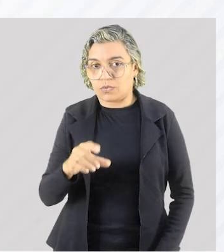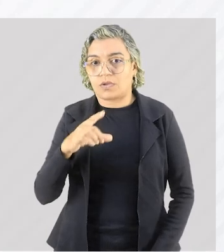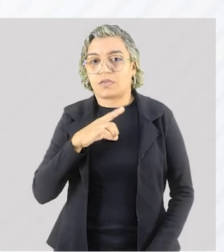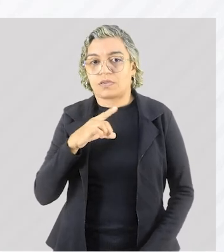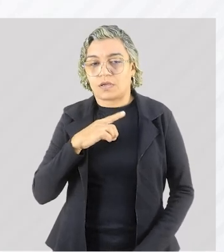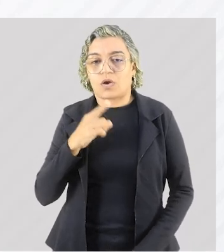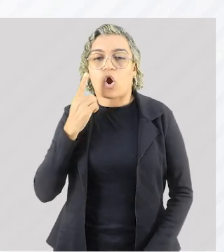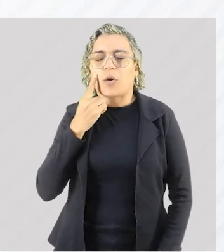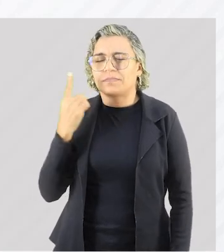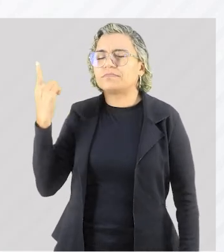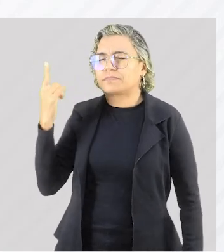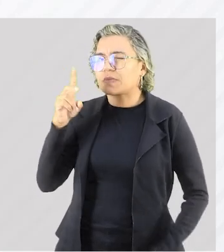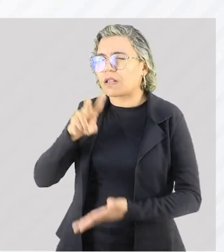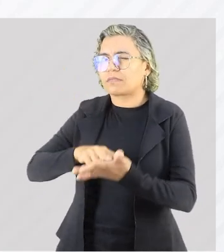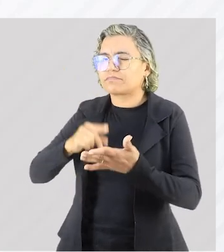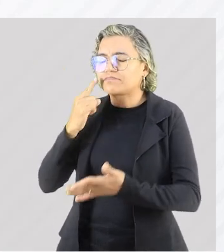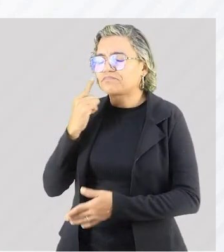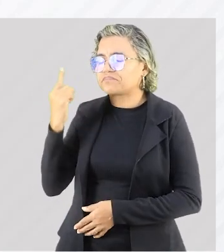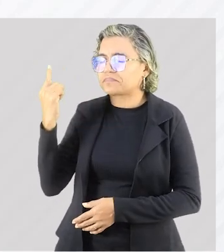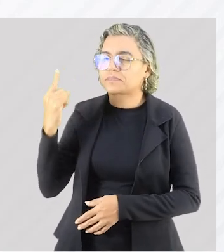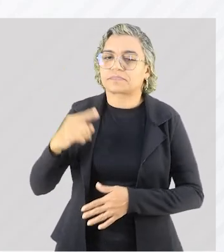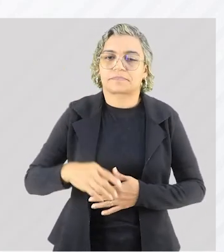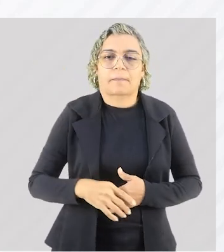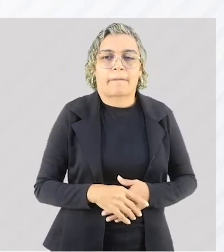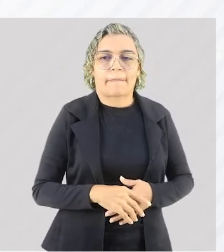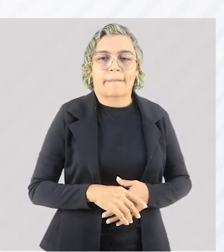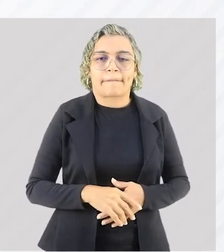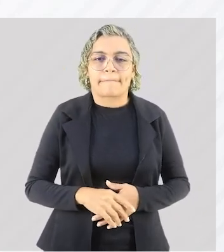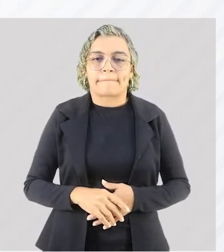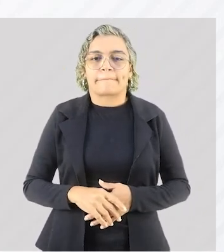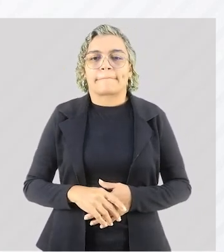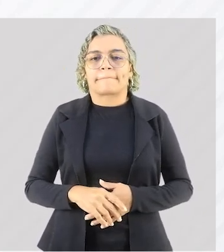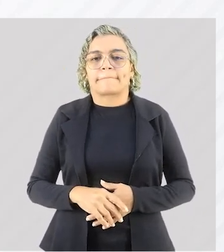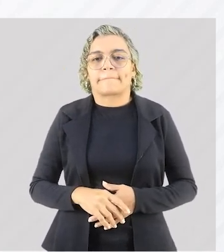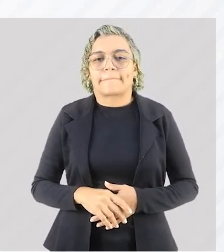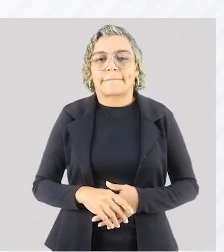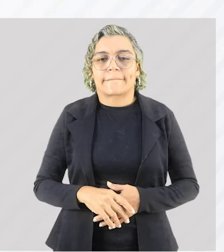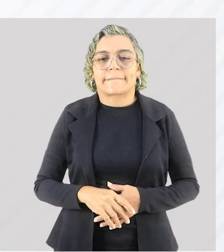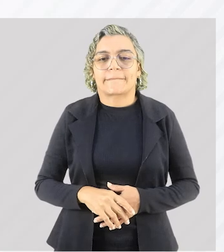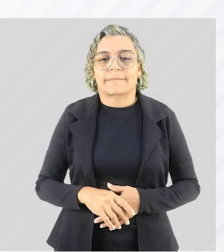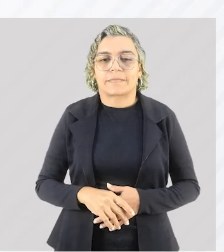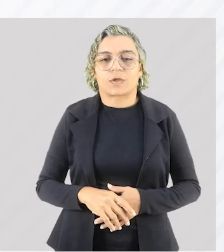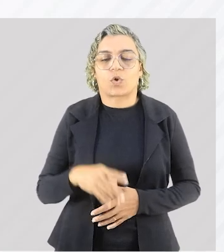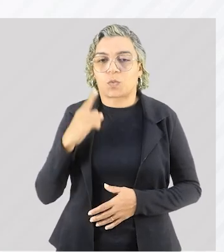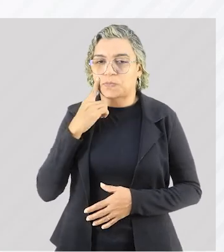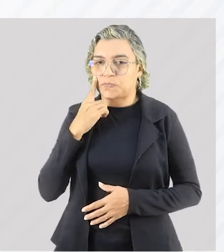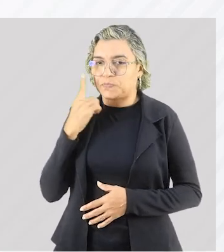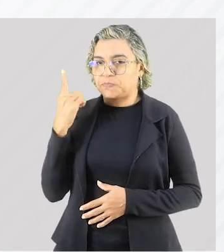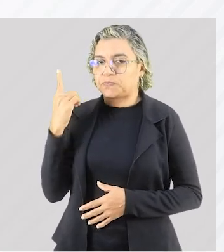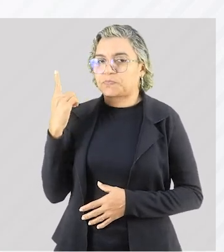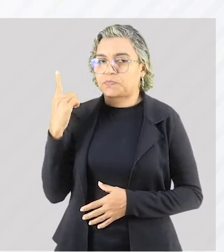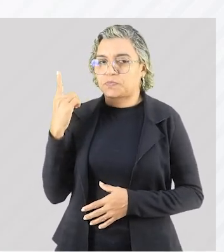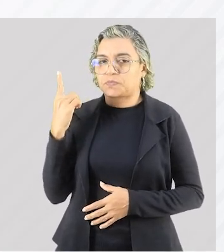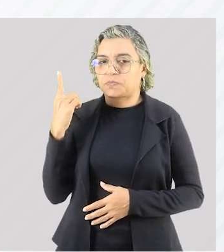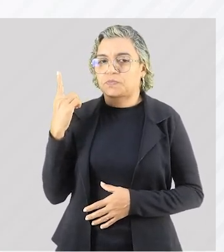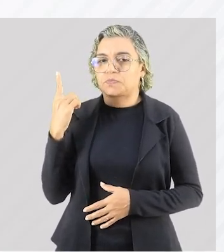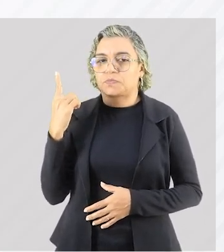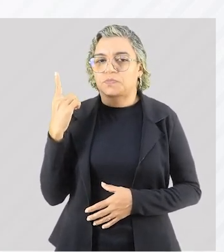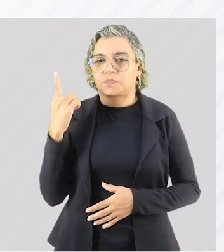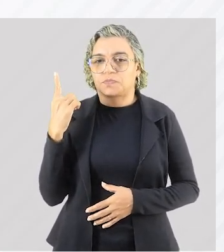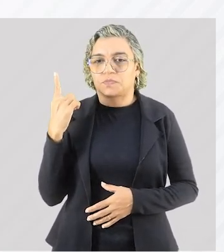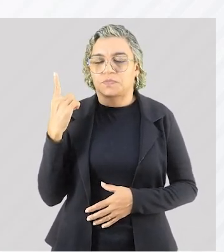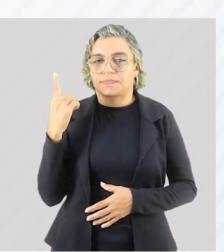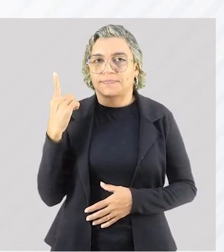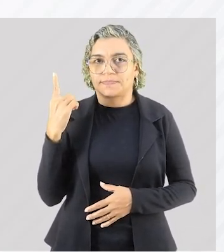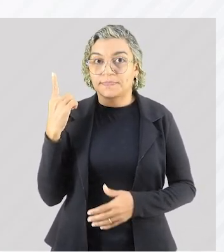aresta da base de medida A e a altura de medida H, ambas de mesma unidade